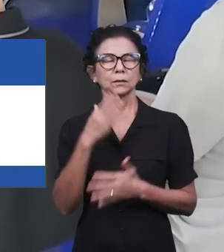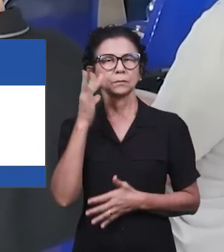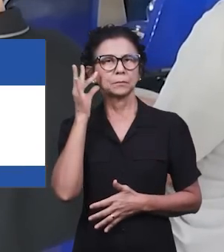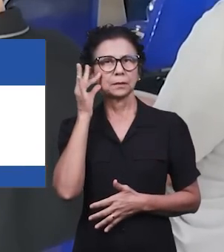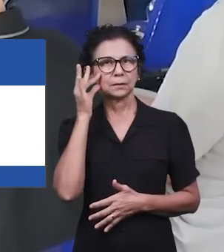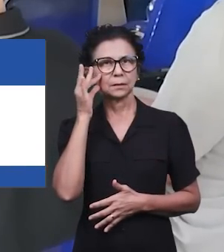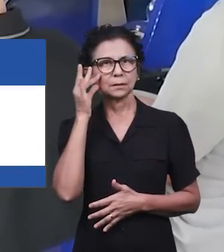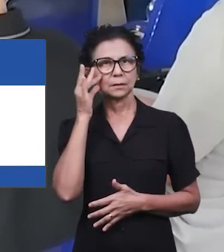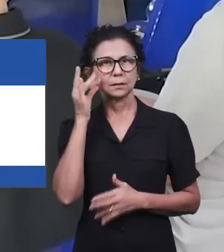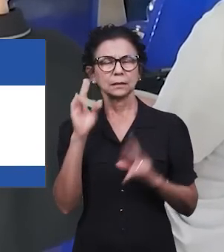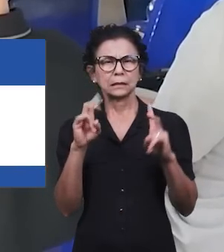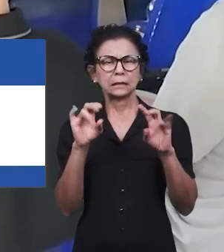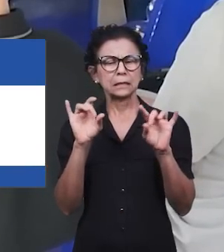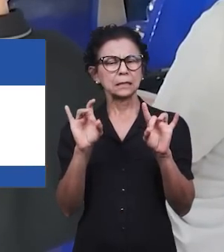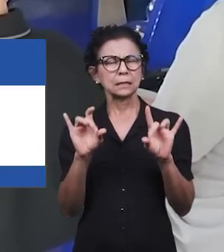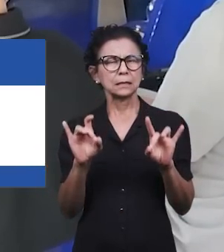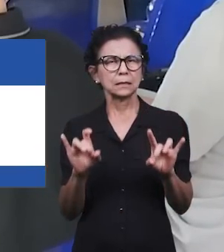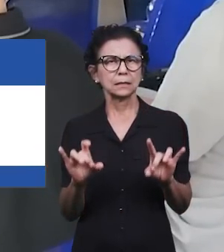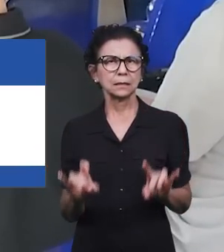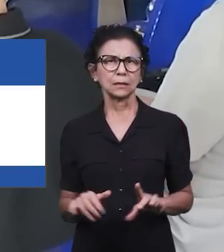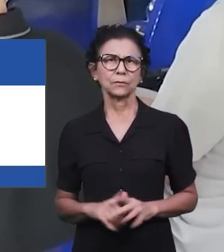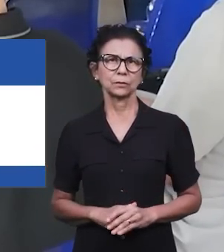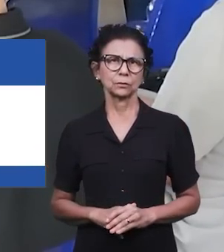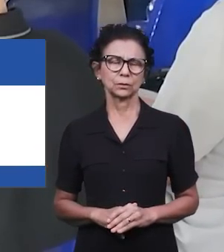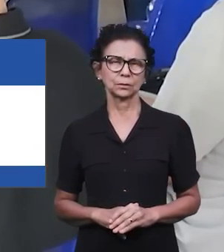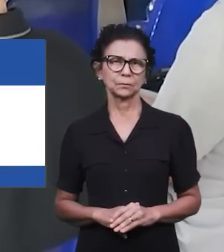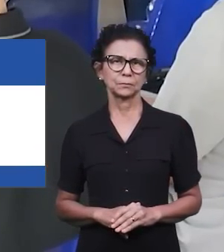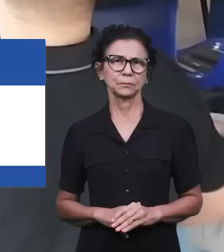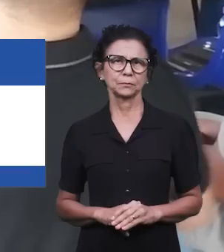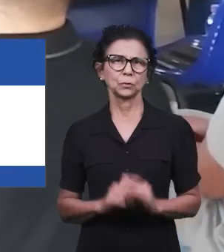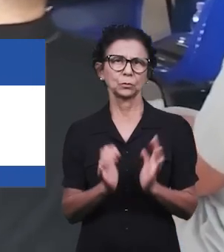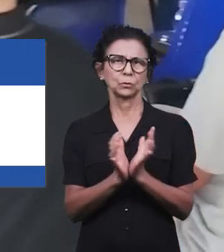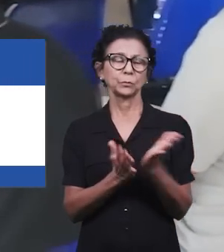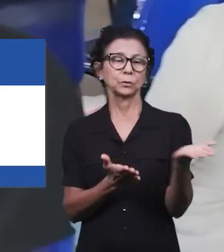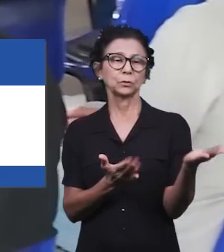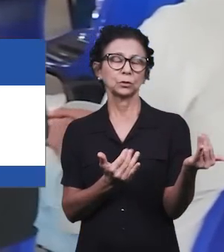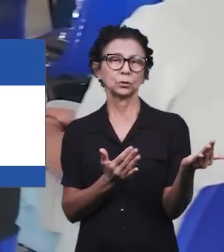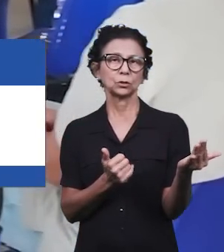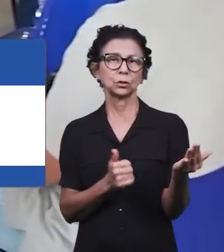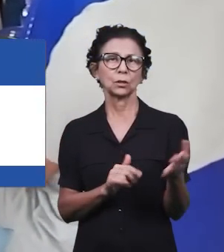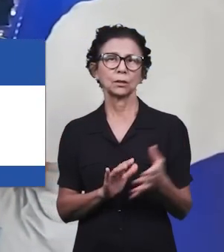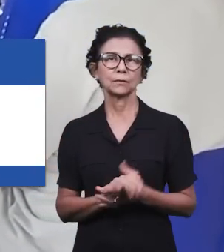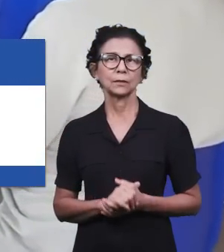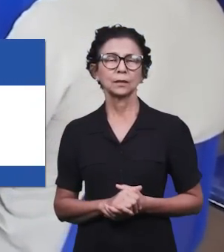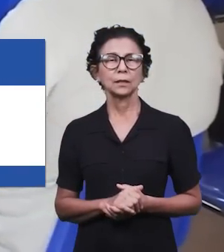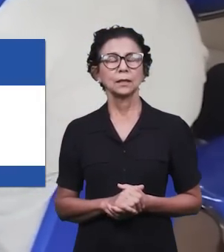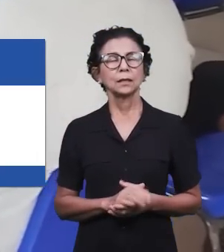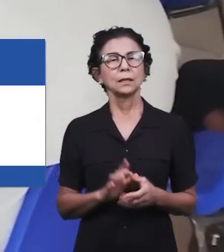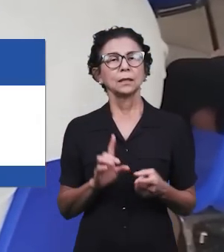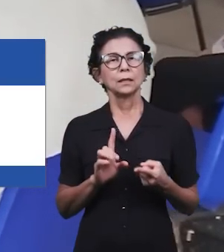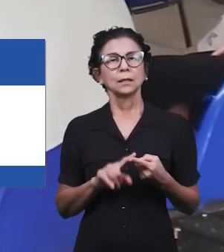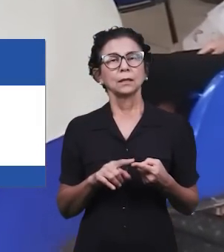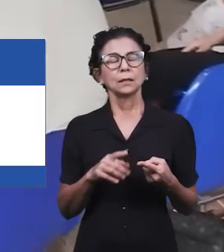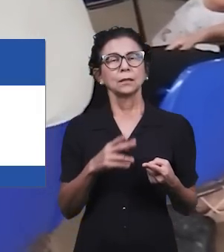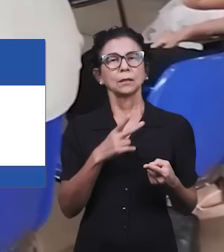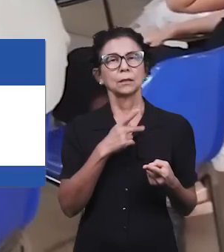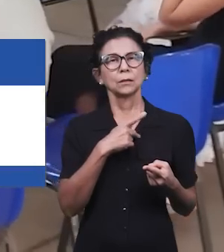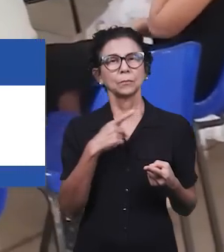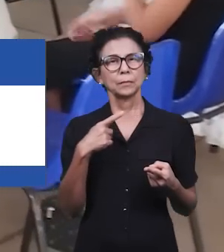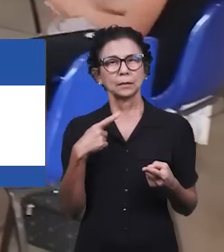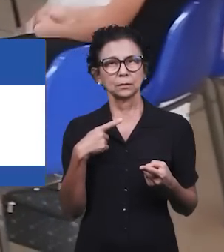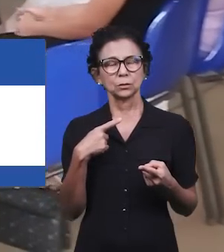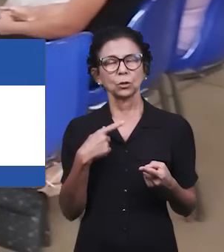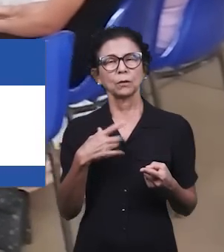com temas específicos para a vida dos jovens. A primeira aula foi trazida pelo pastor Tiago Nascimento, que falou sobre a